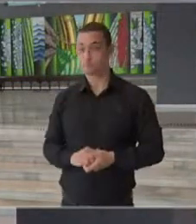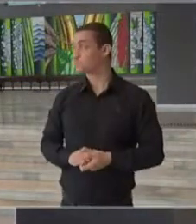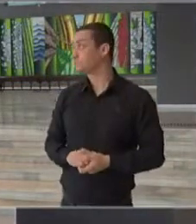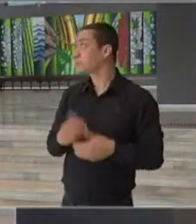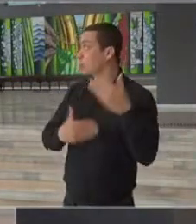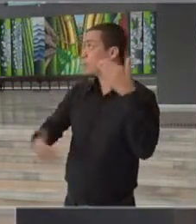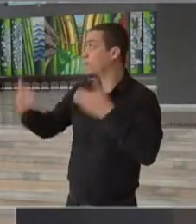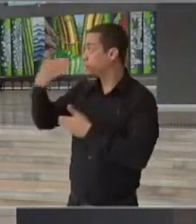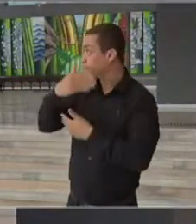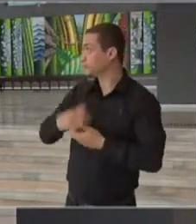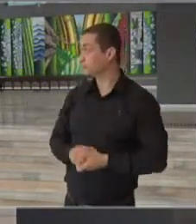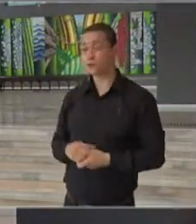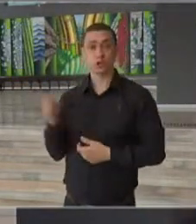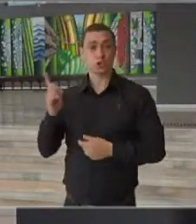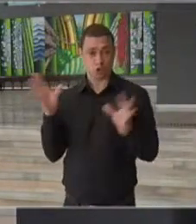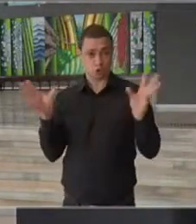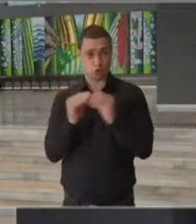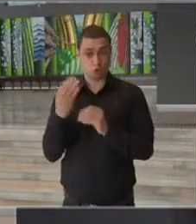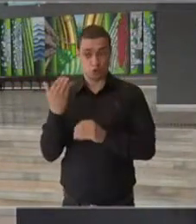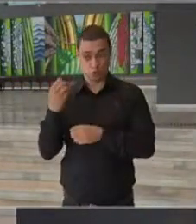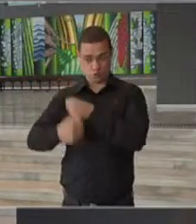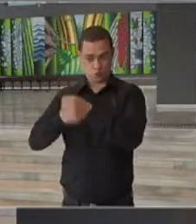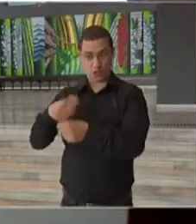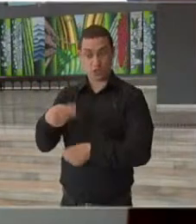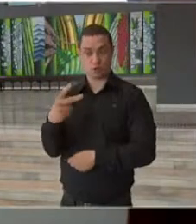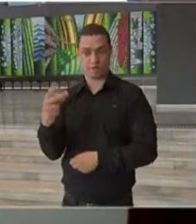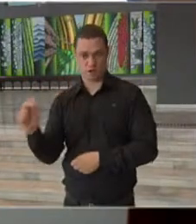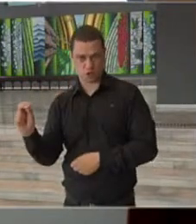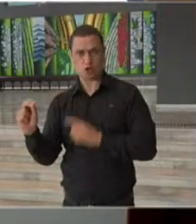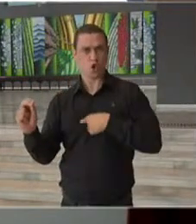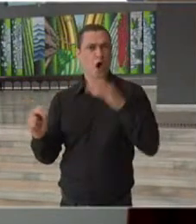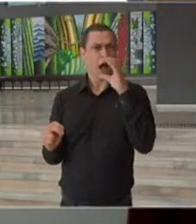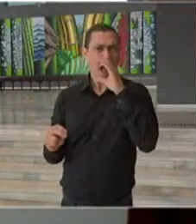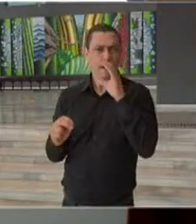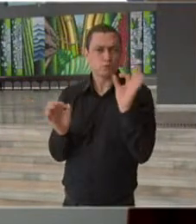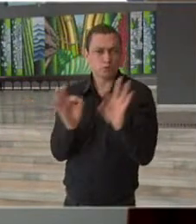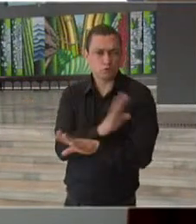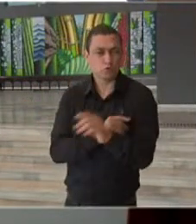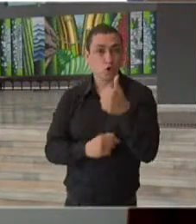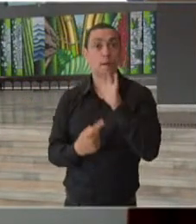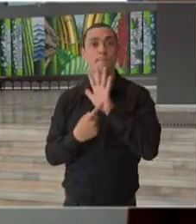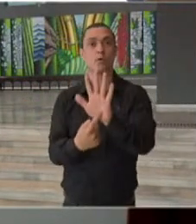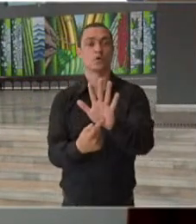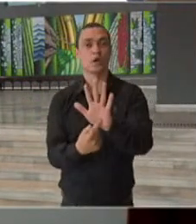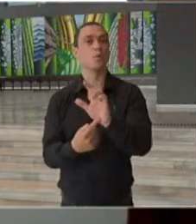passar? Isso tudo foi no ano de 2020, né? Eu queria rapidamente, concluindo, governador,